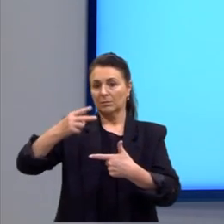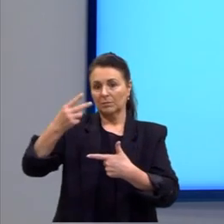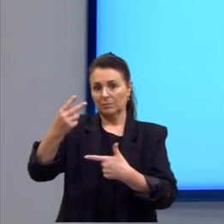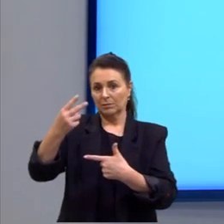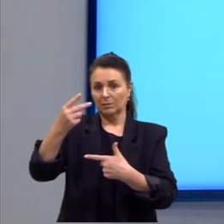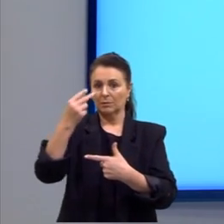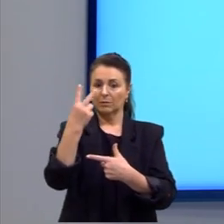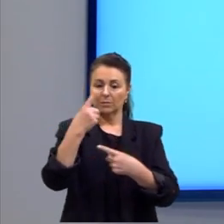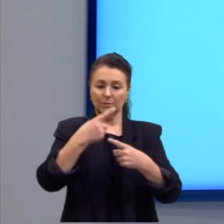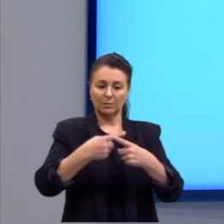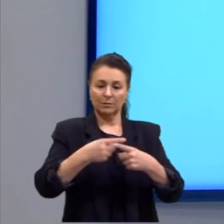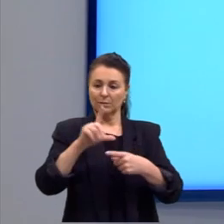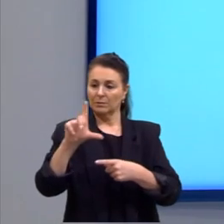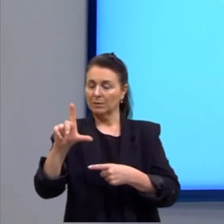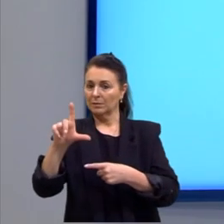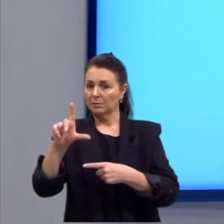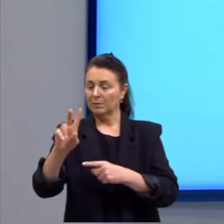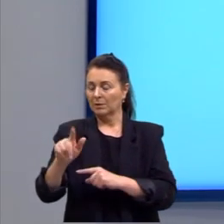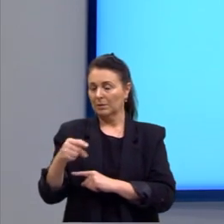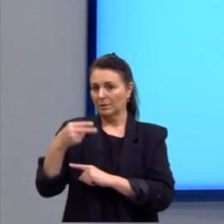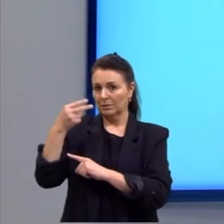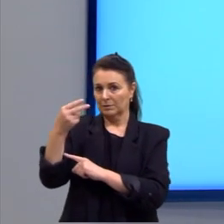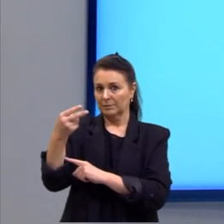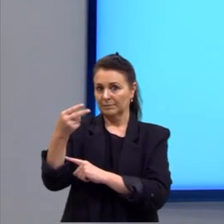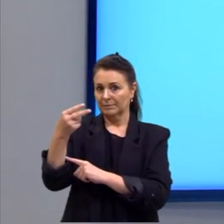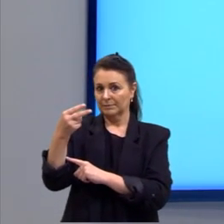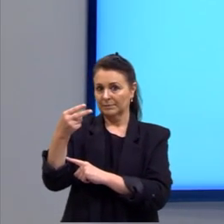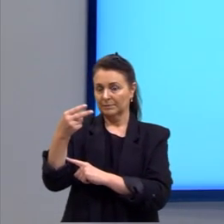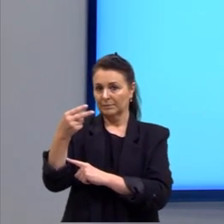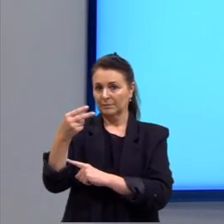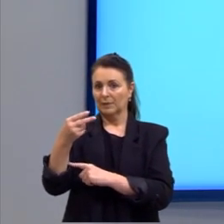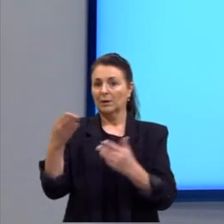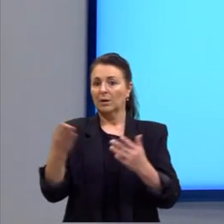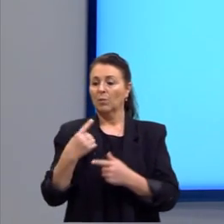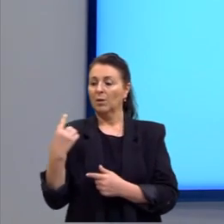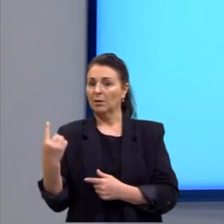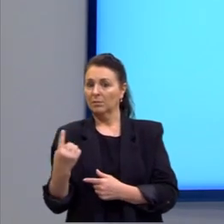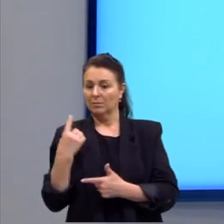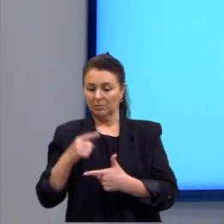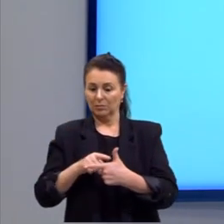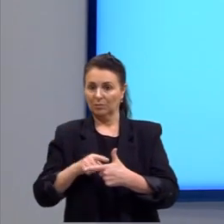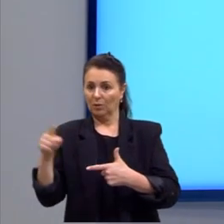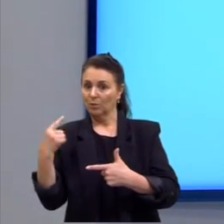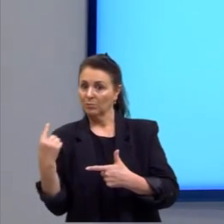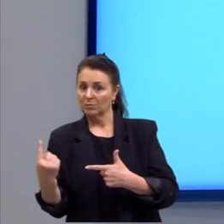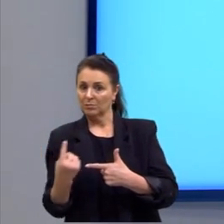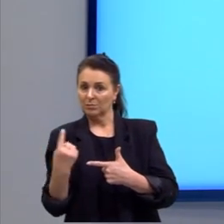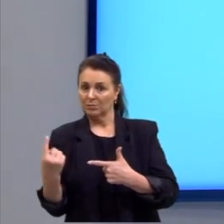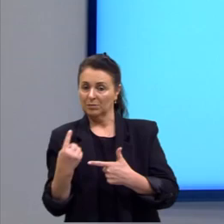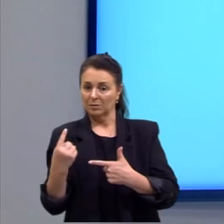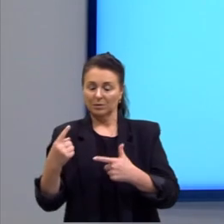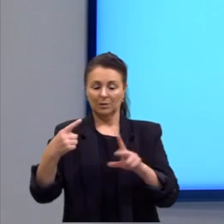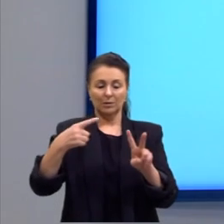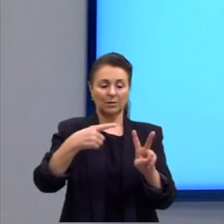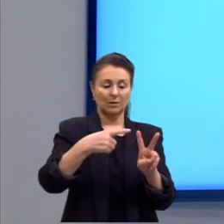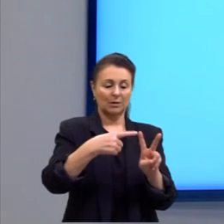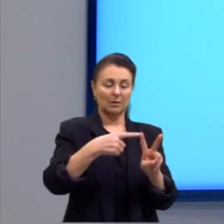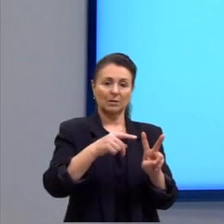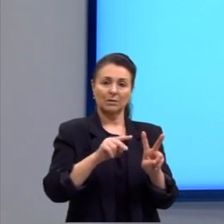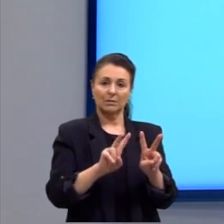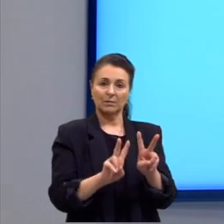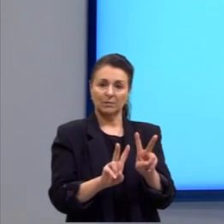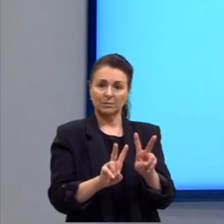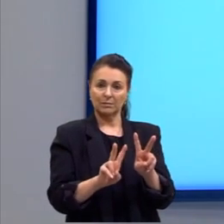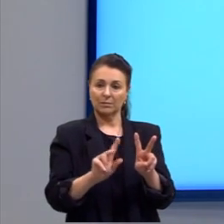2 vezes o lado ao quadrado isolando A nossa diagonal então raiz quadrada de